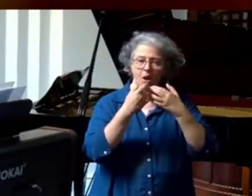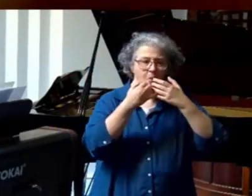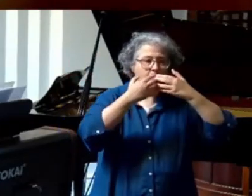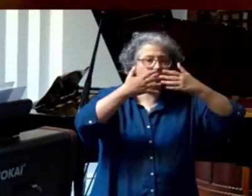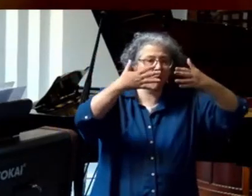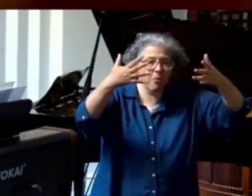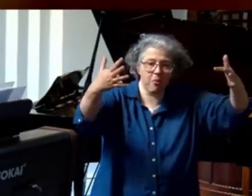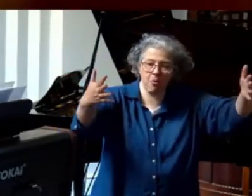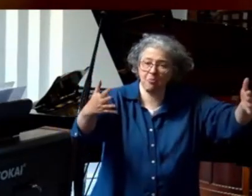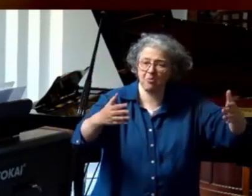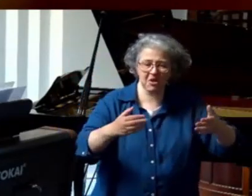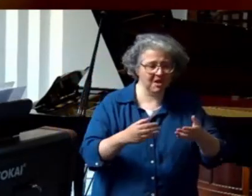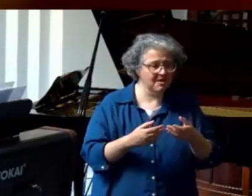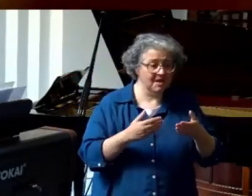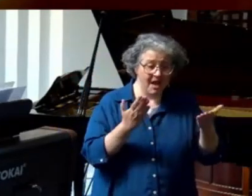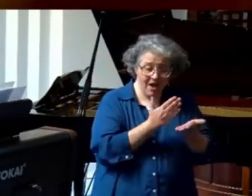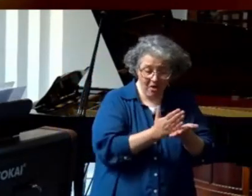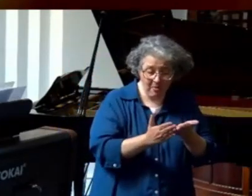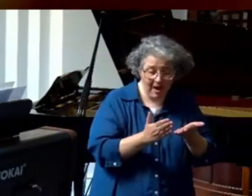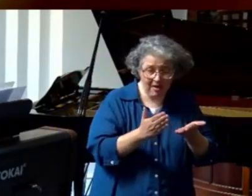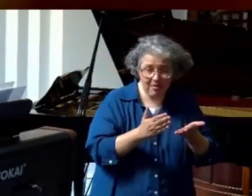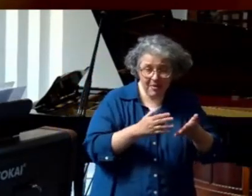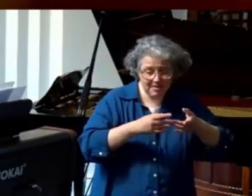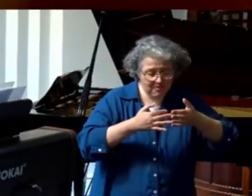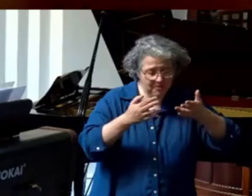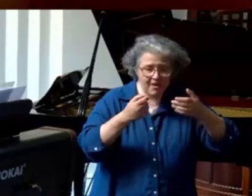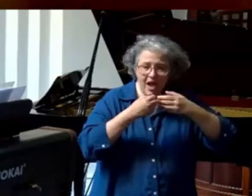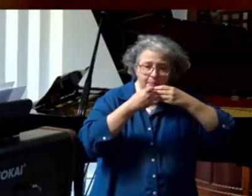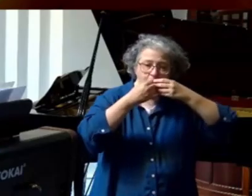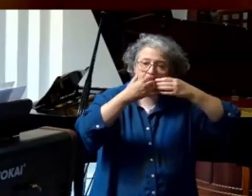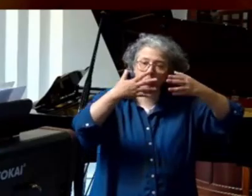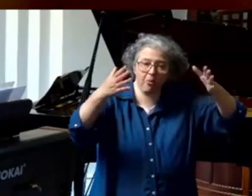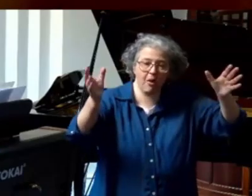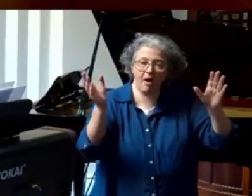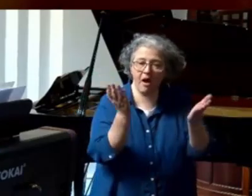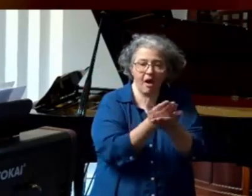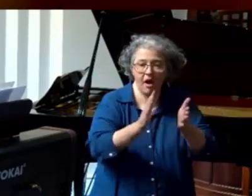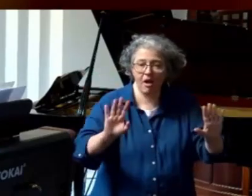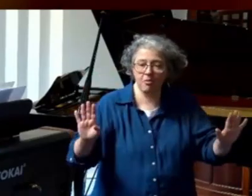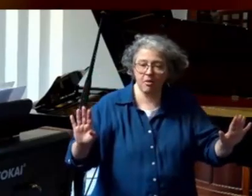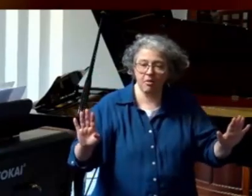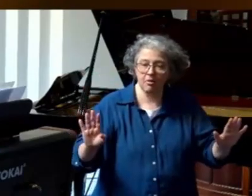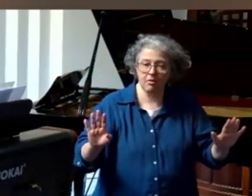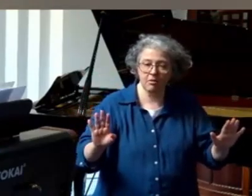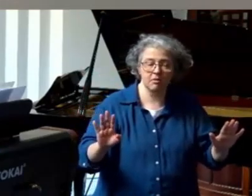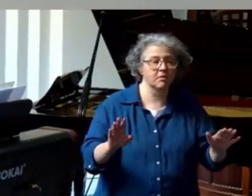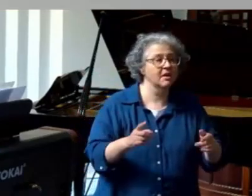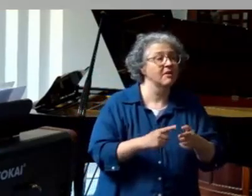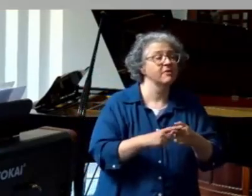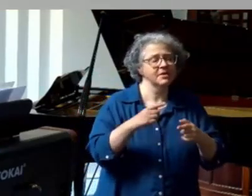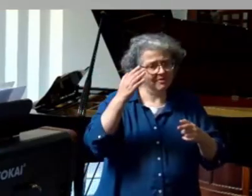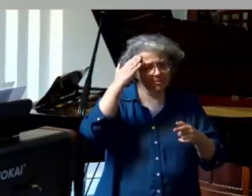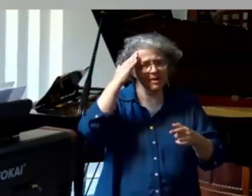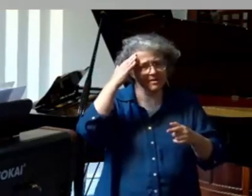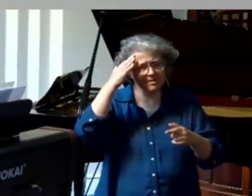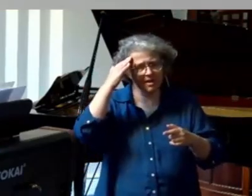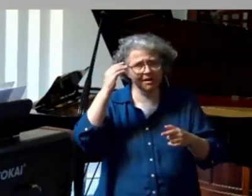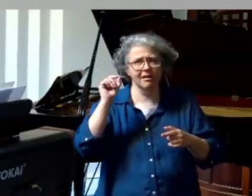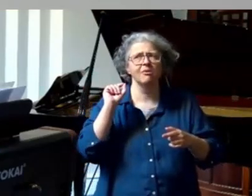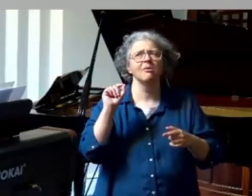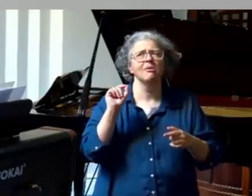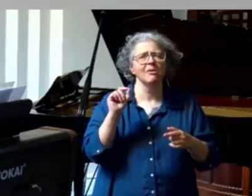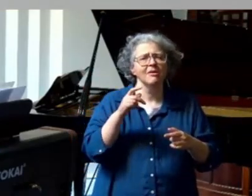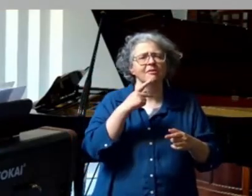disso, deveriam dizer: se Deus quiser, não só viveremos, como também faremos isso